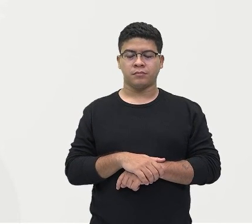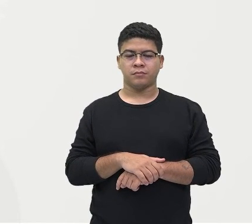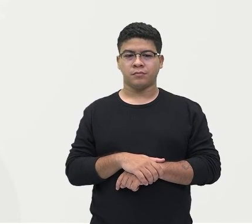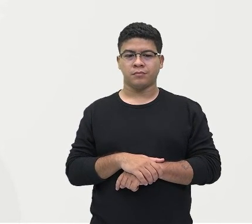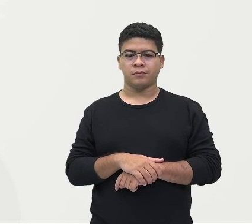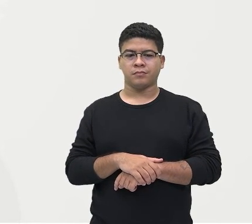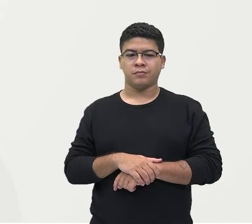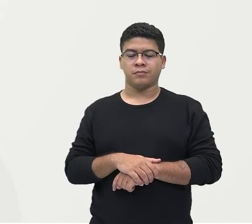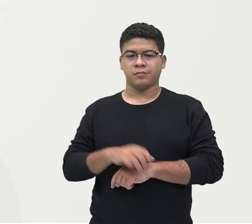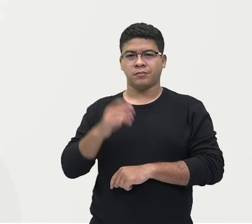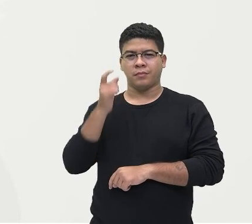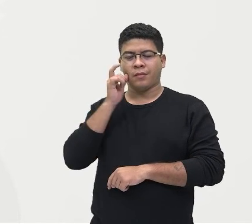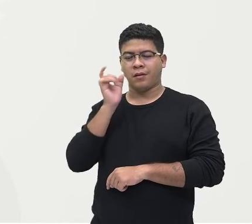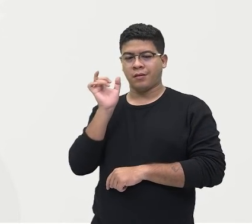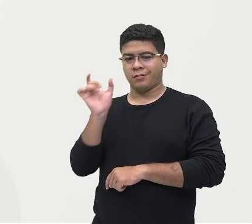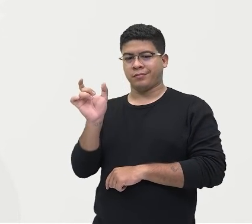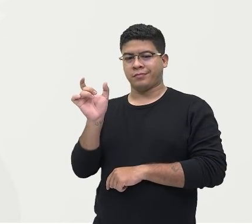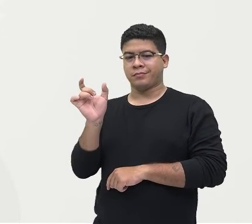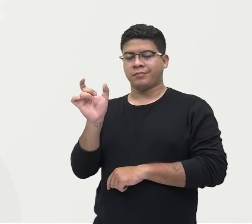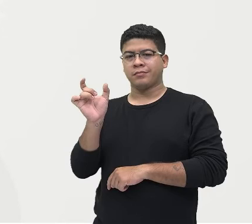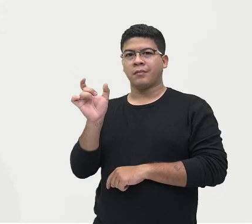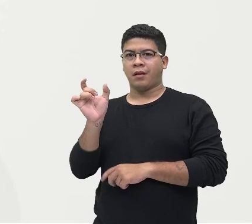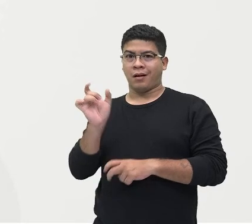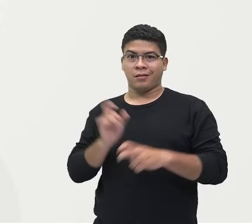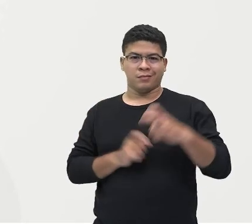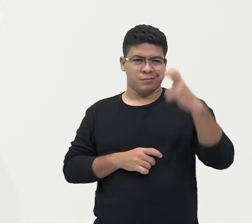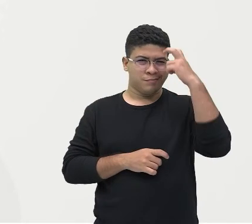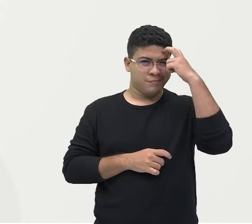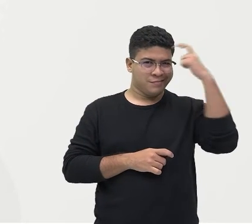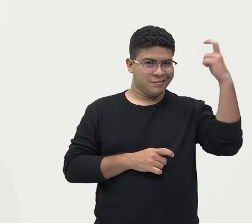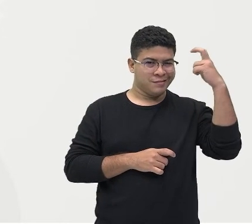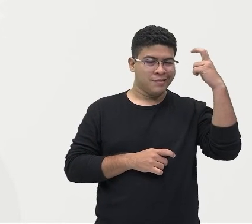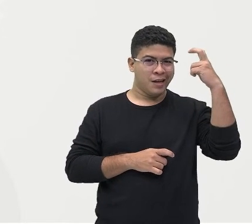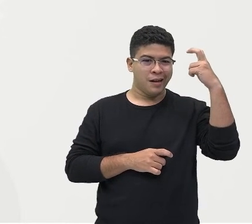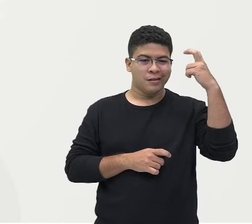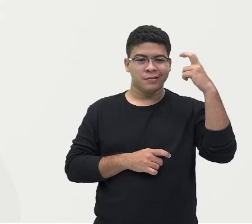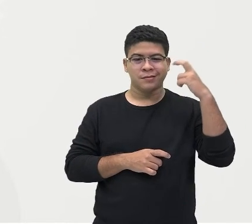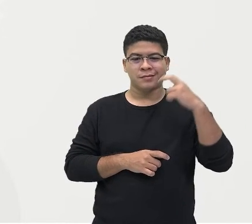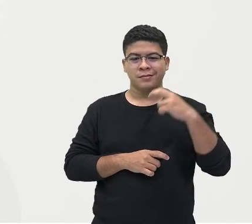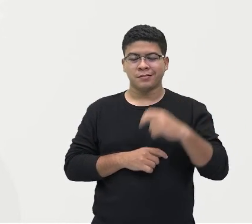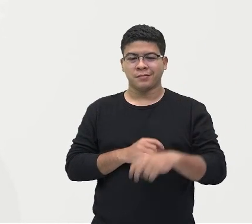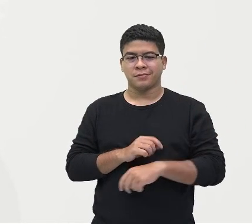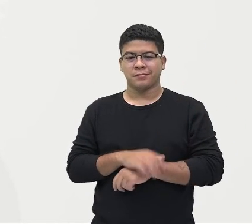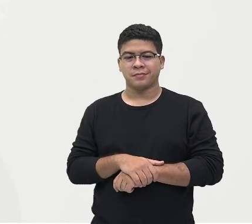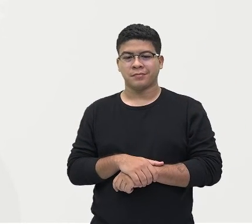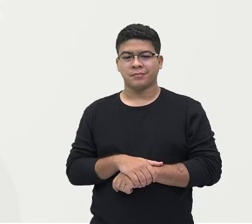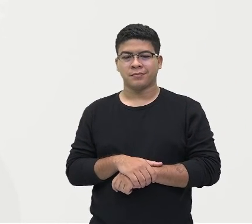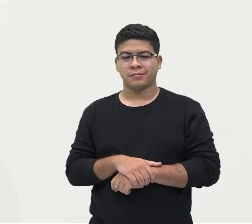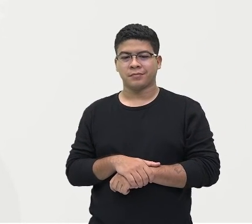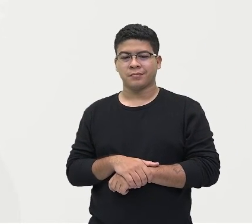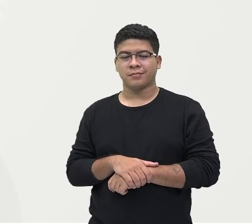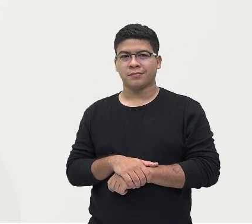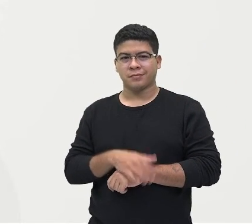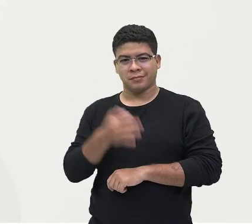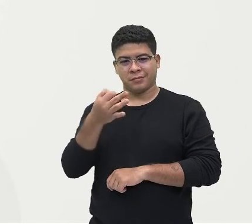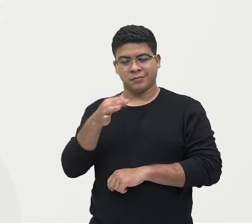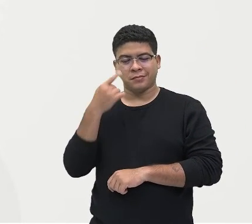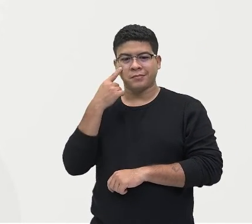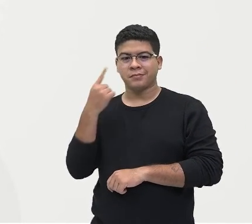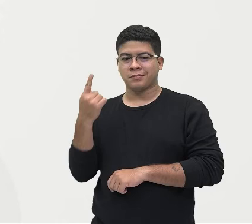colocar inteligência, né? Seria só o IA aqui no final e o nosso tem só um L, não é isso? Posso dizer que é